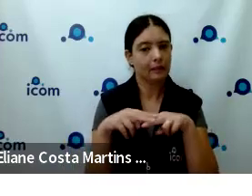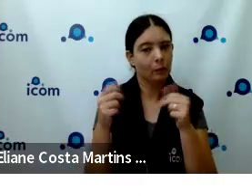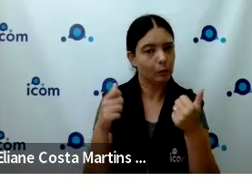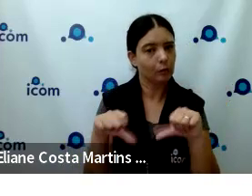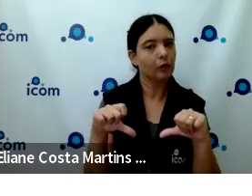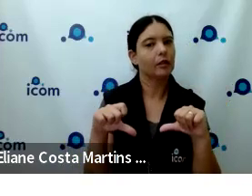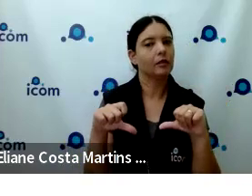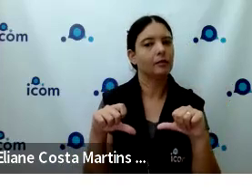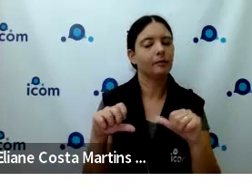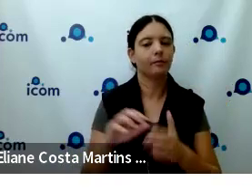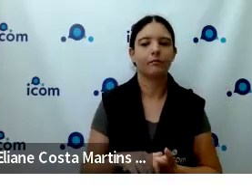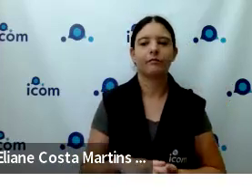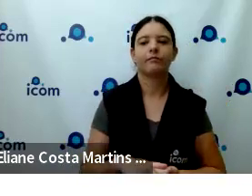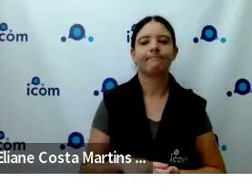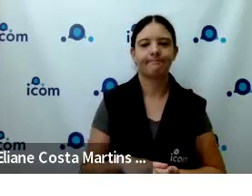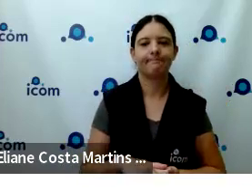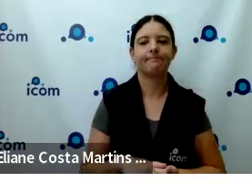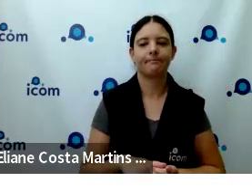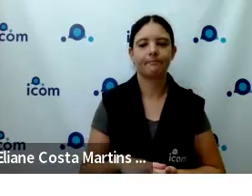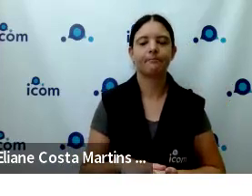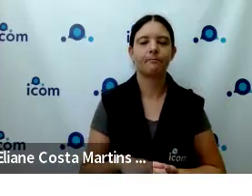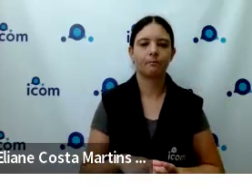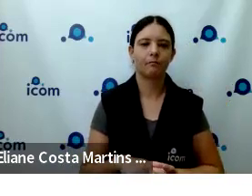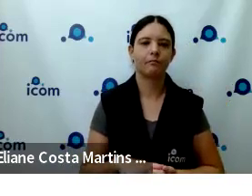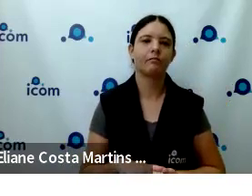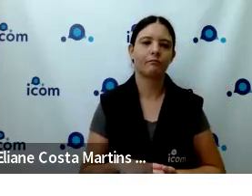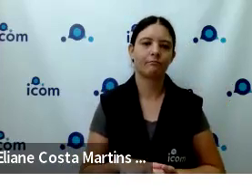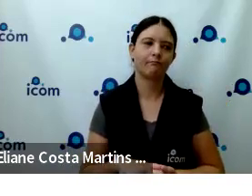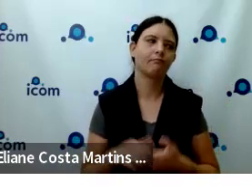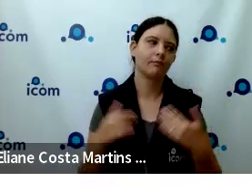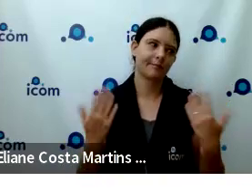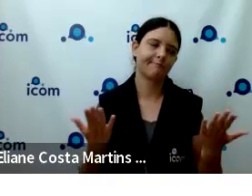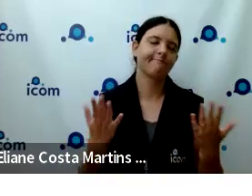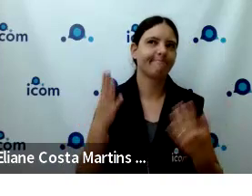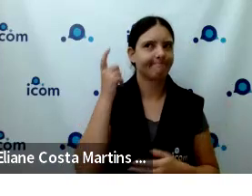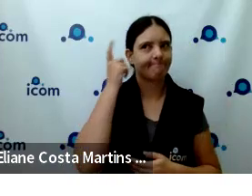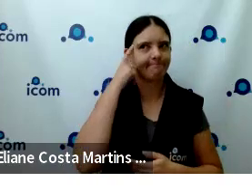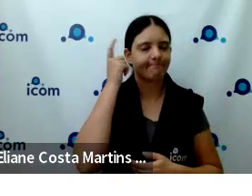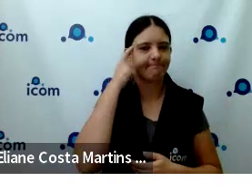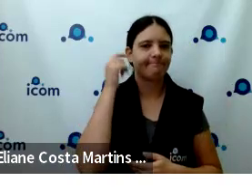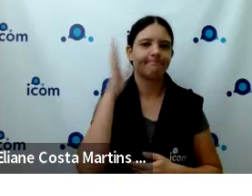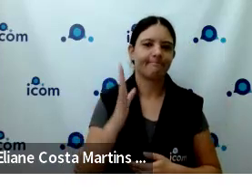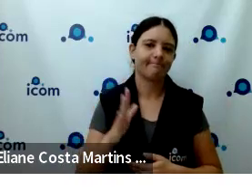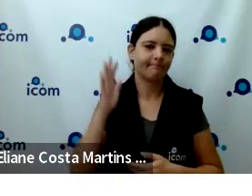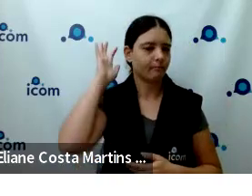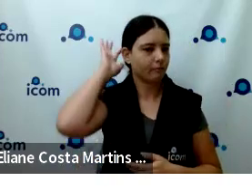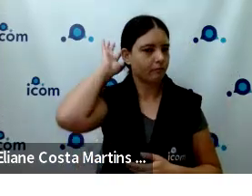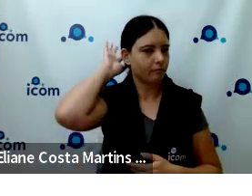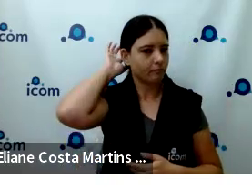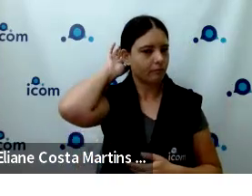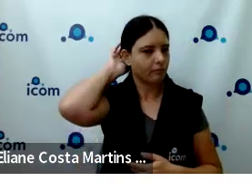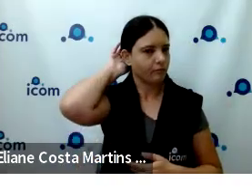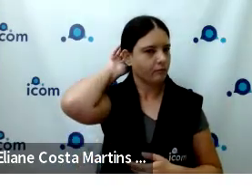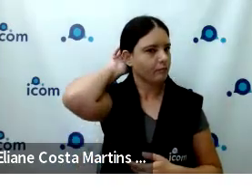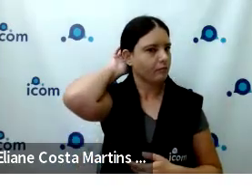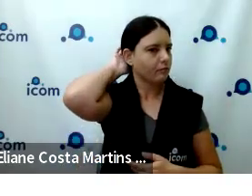Então, isso é algo que, né, para reflexão aqui no Brasil. E um outro